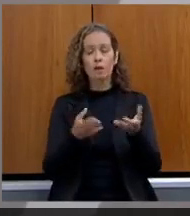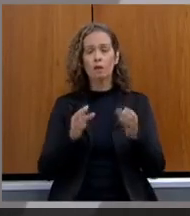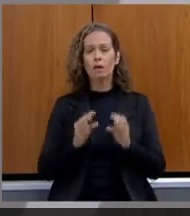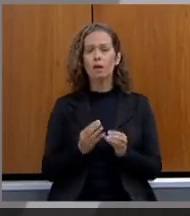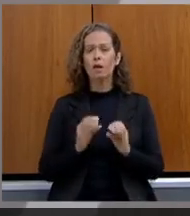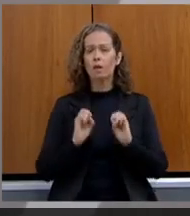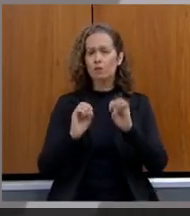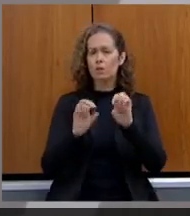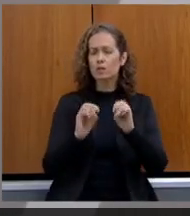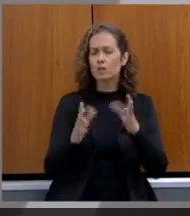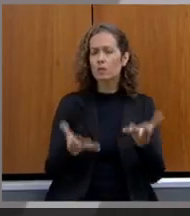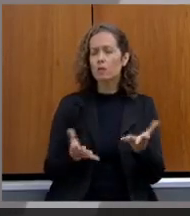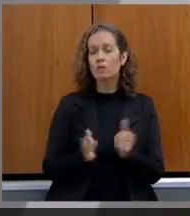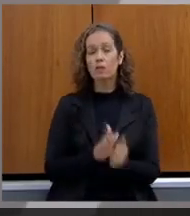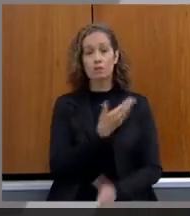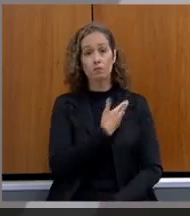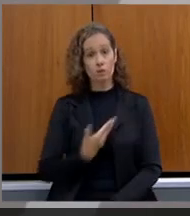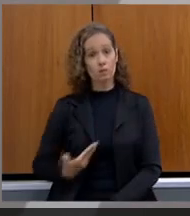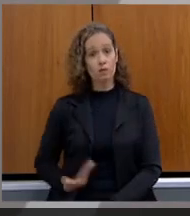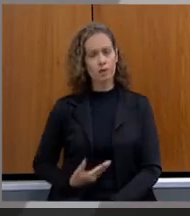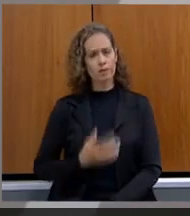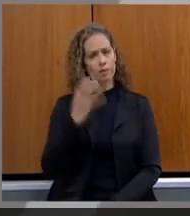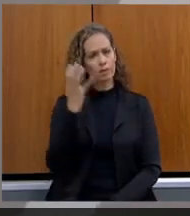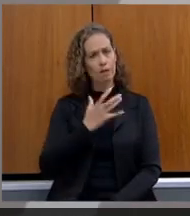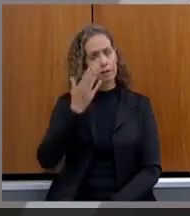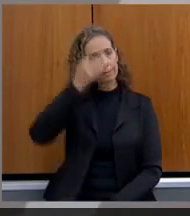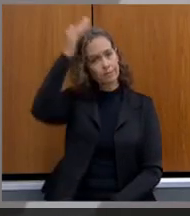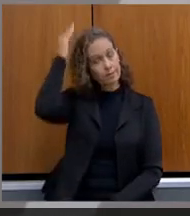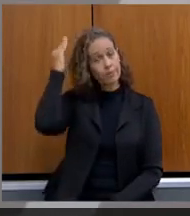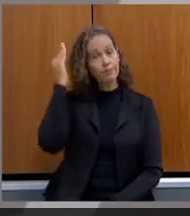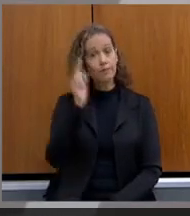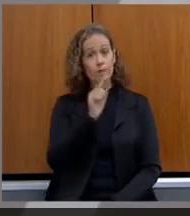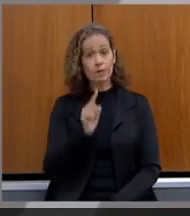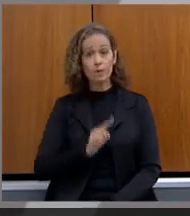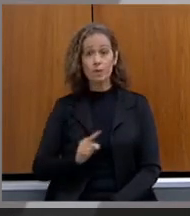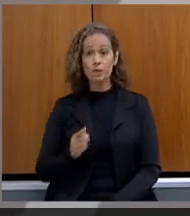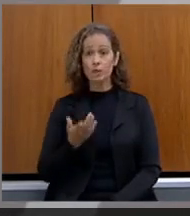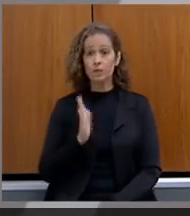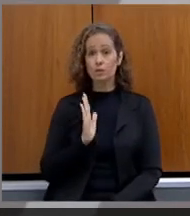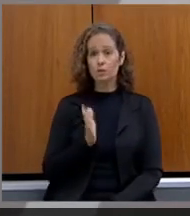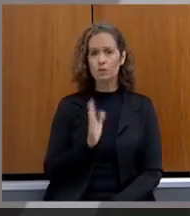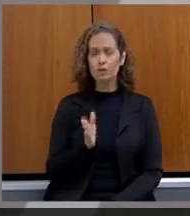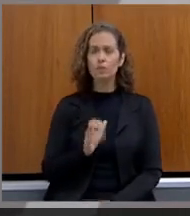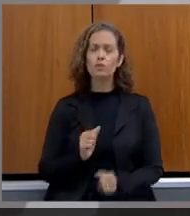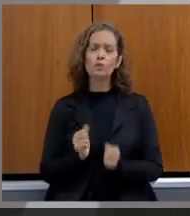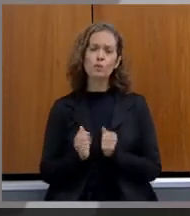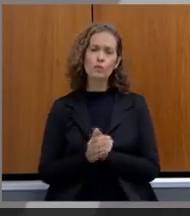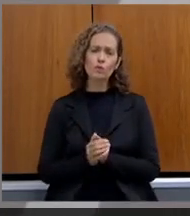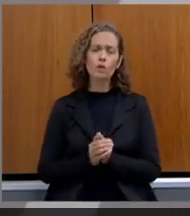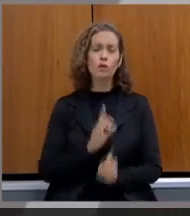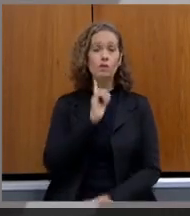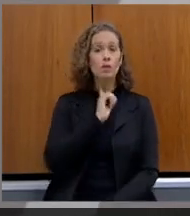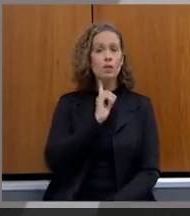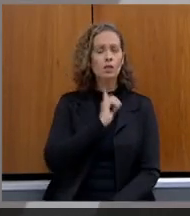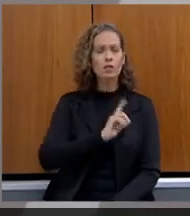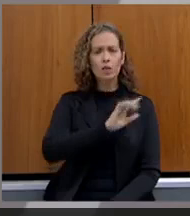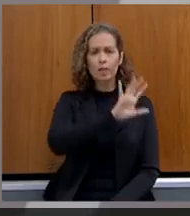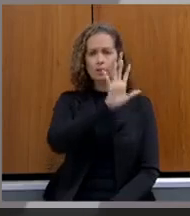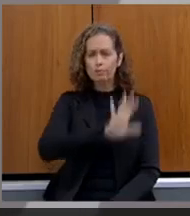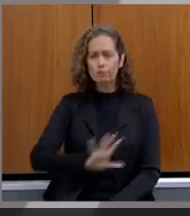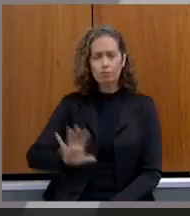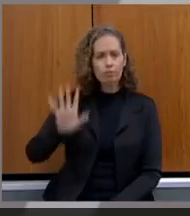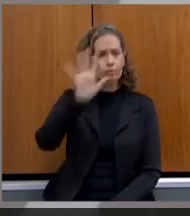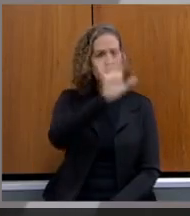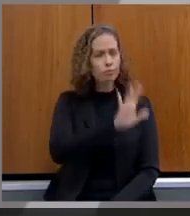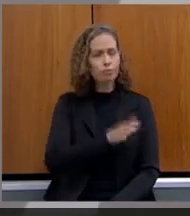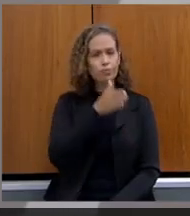um governo sério Governador Romeu Zema que tem percorrido os quatro cantos do Estado de Minas Gerais na qual tive a honra